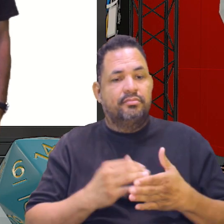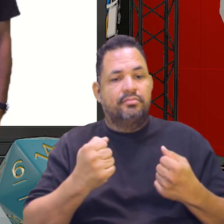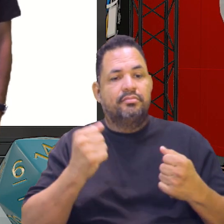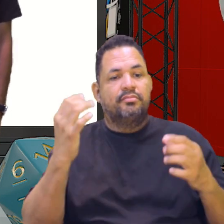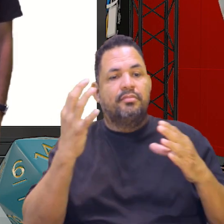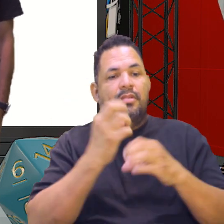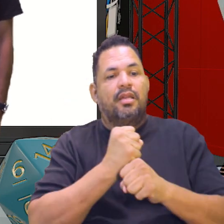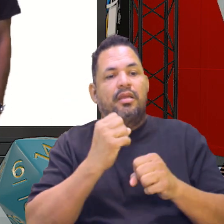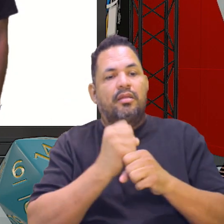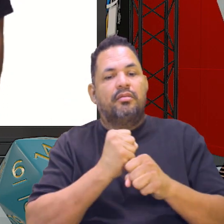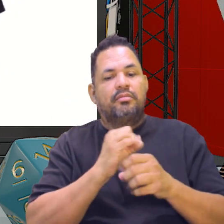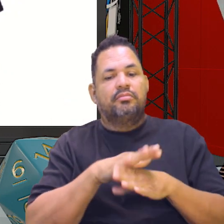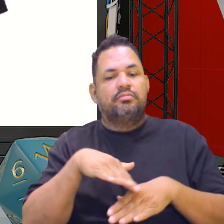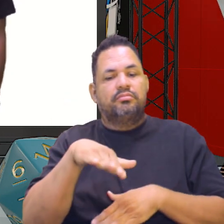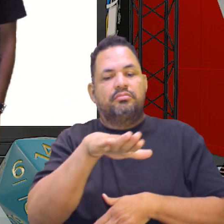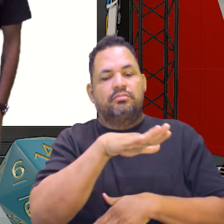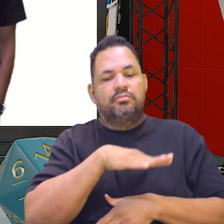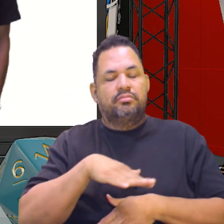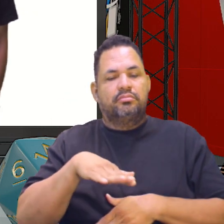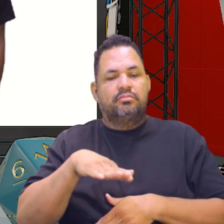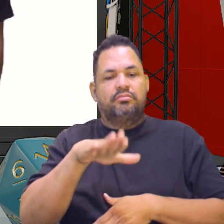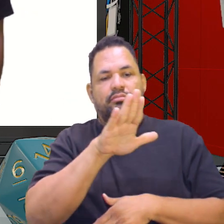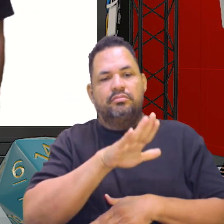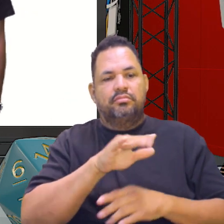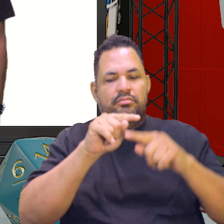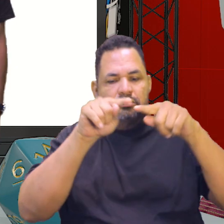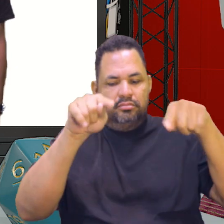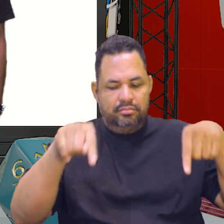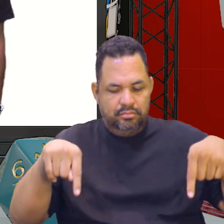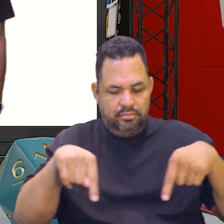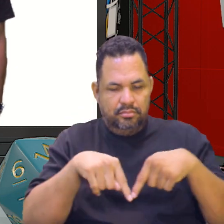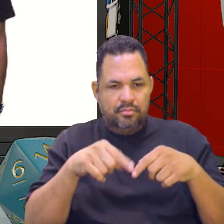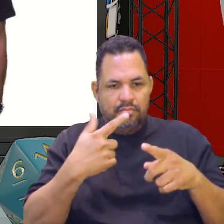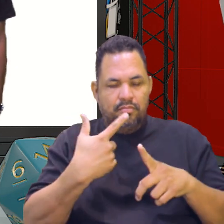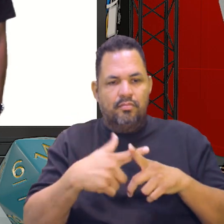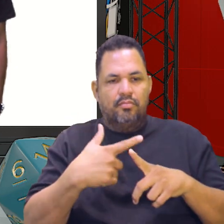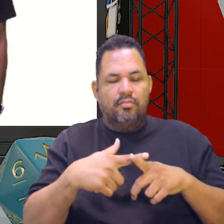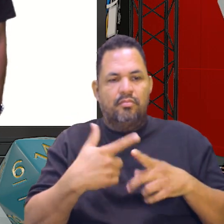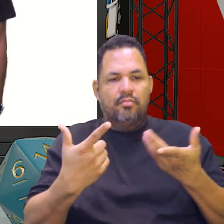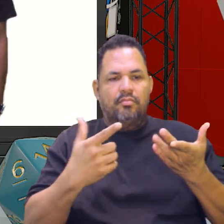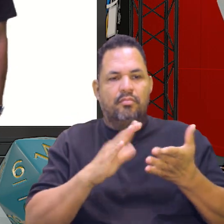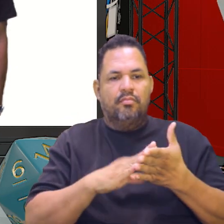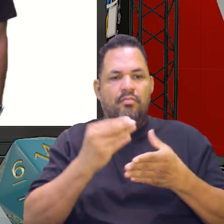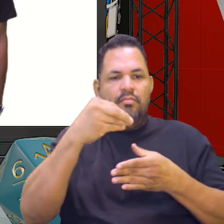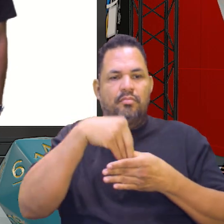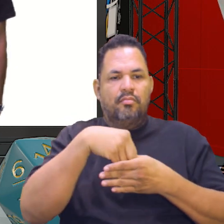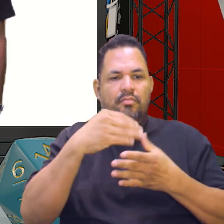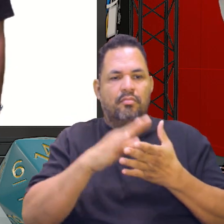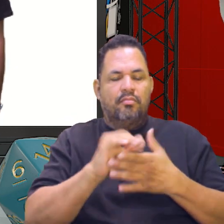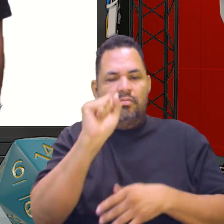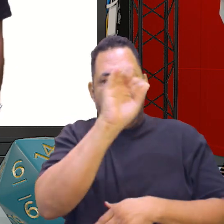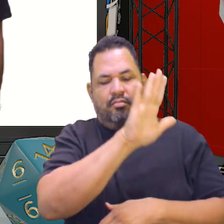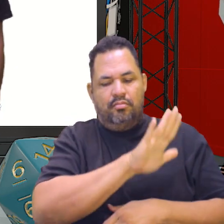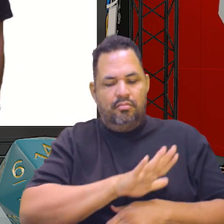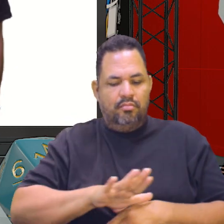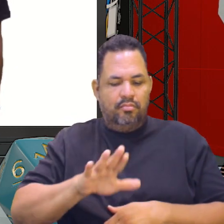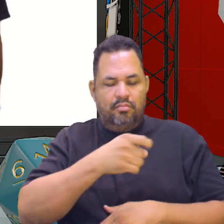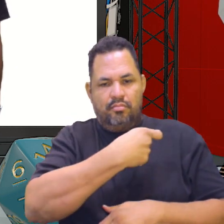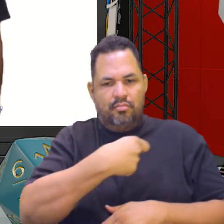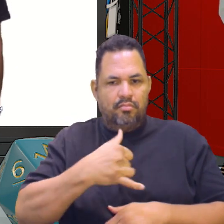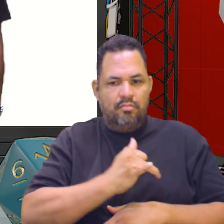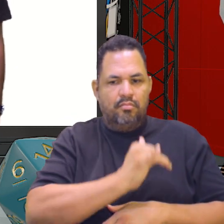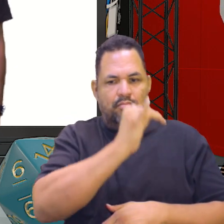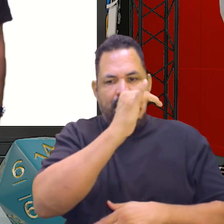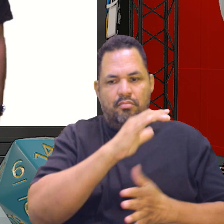calcular a área de uma região triangular usando a geometria analítica. Até porque esse triângulo agora está dentro do plano cartesiano. Então, o caminho é